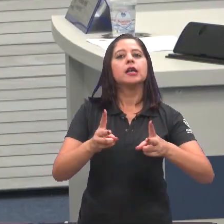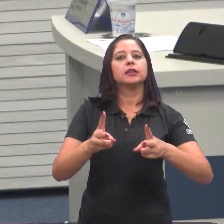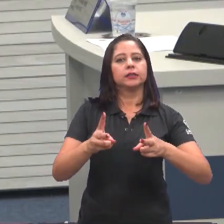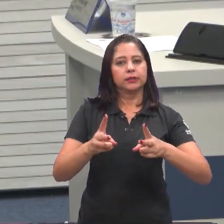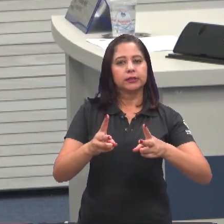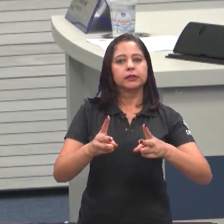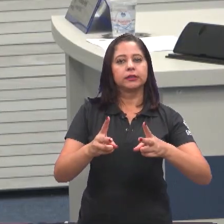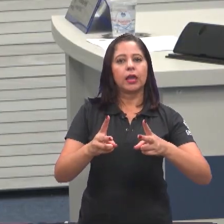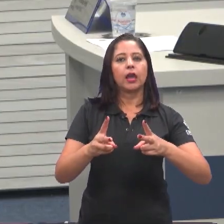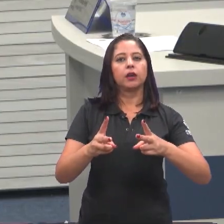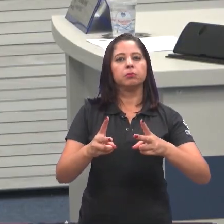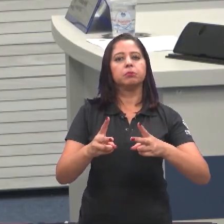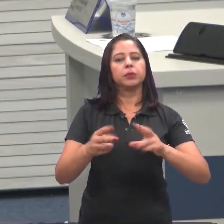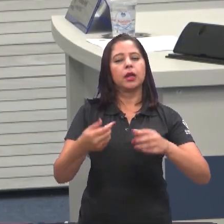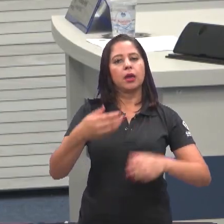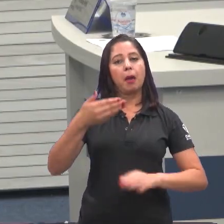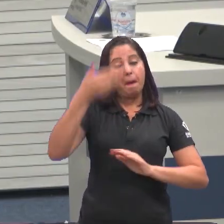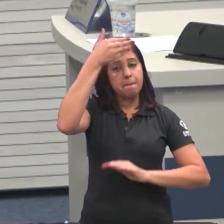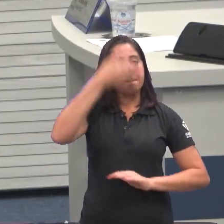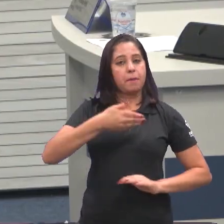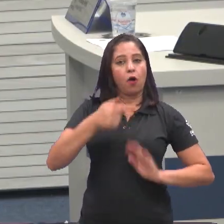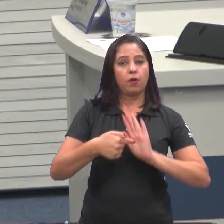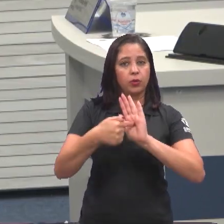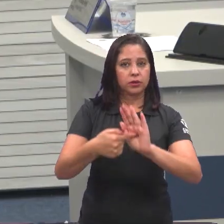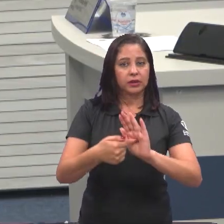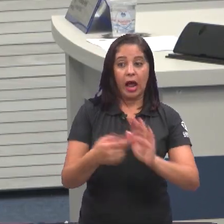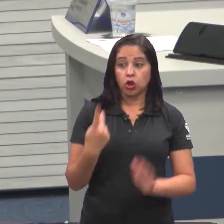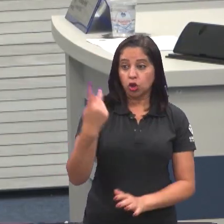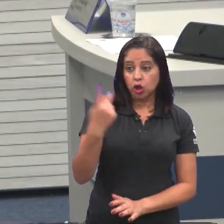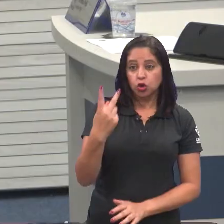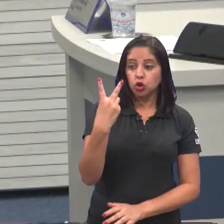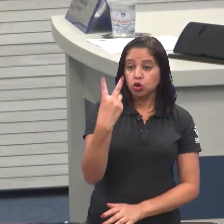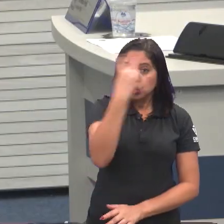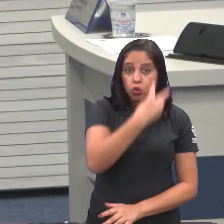com grandeza. E repito, 2 horas de conversa,